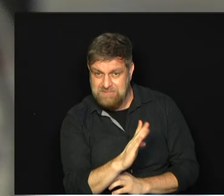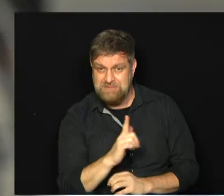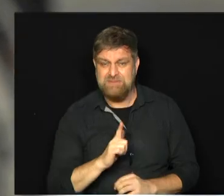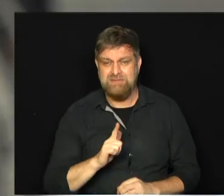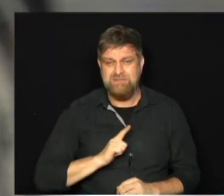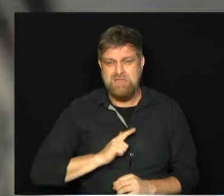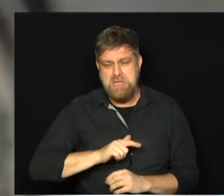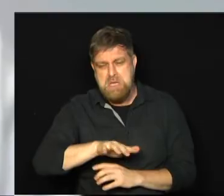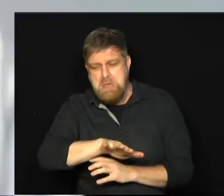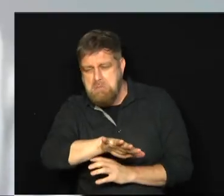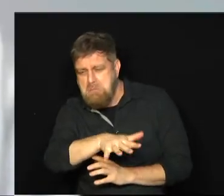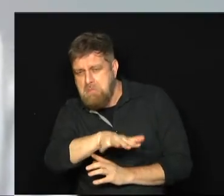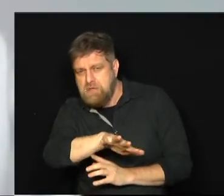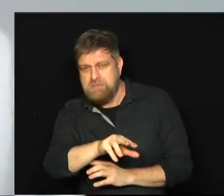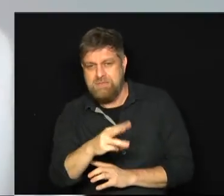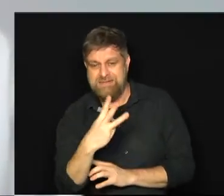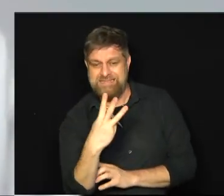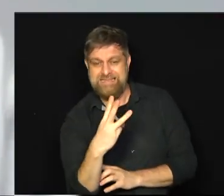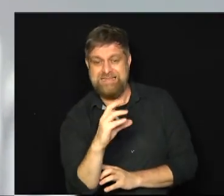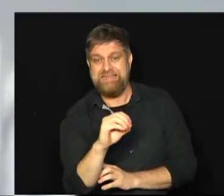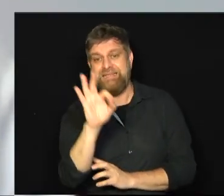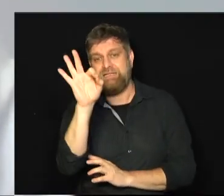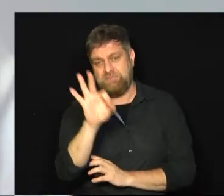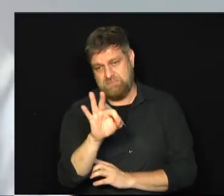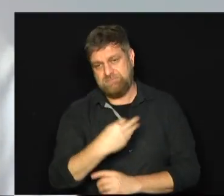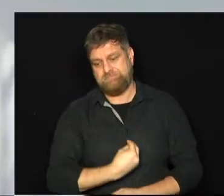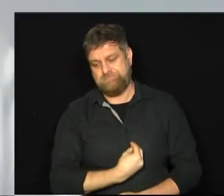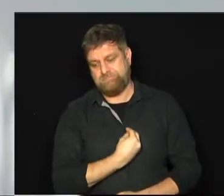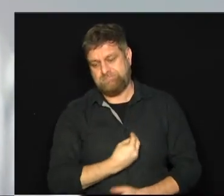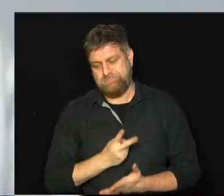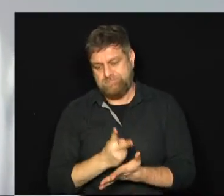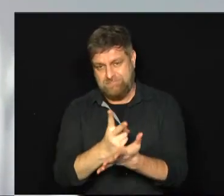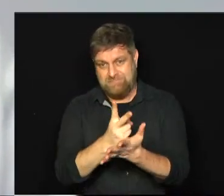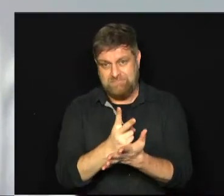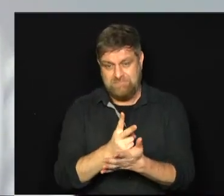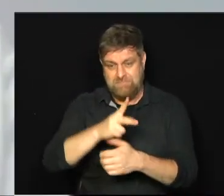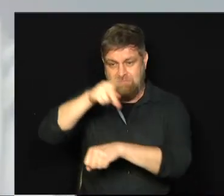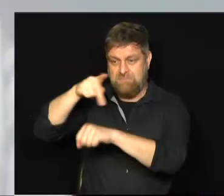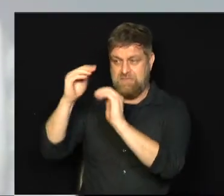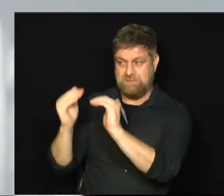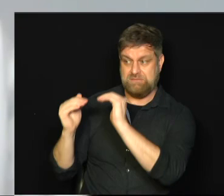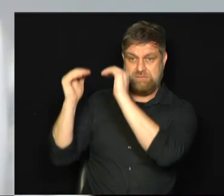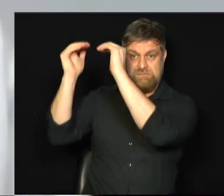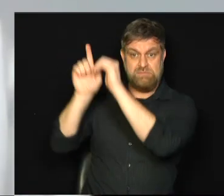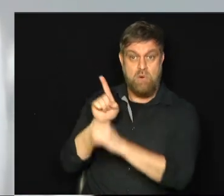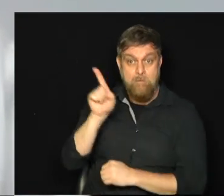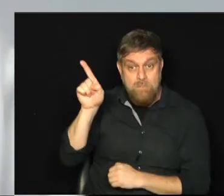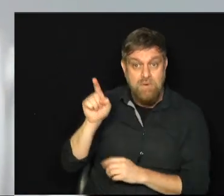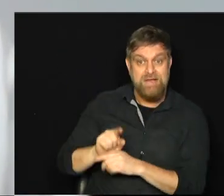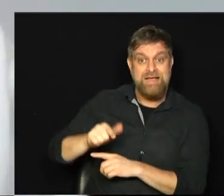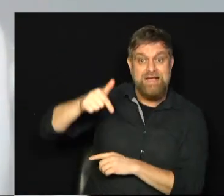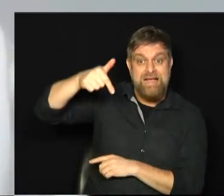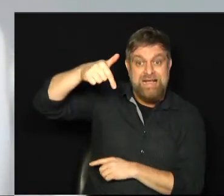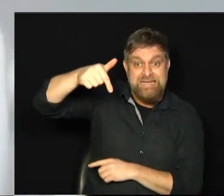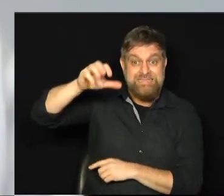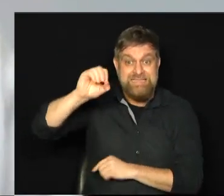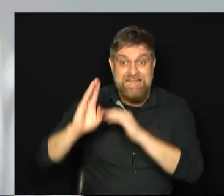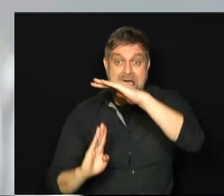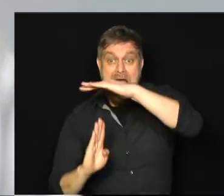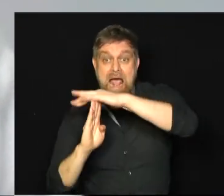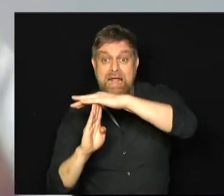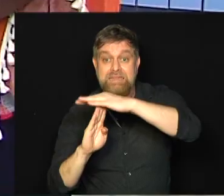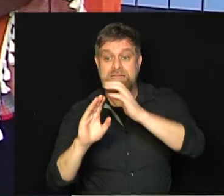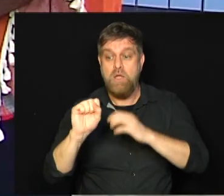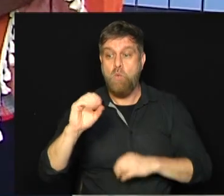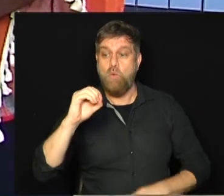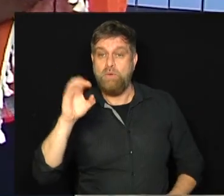sobrevida está ao redor de 30%. E no mundo civilizado, essa chance é de 70% a 80%.